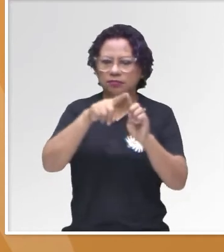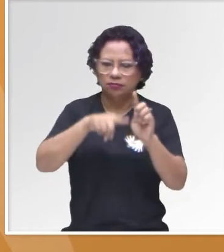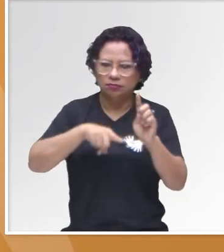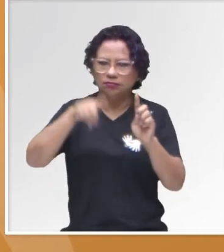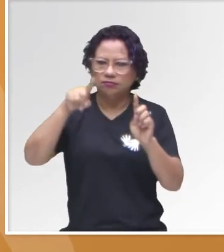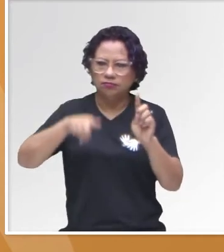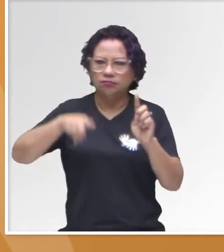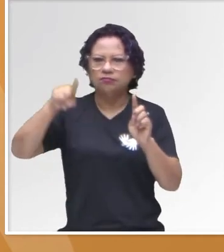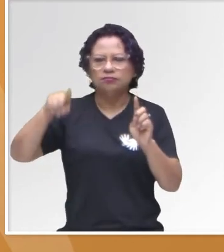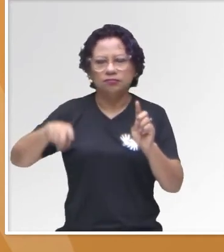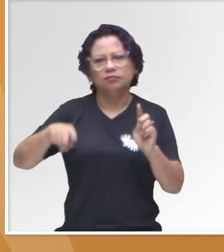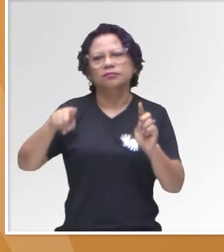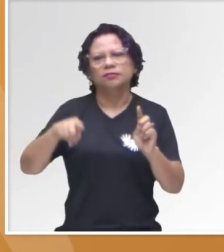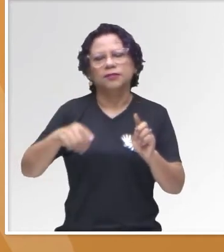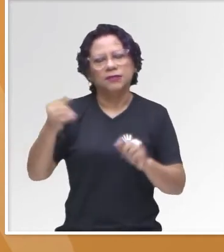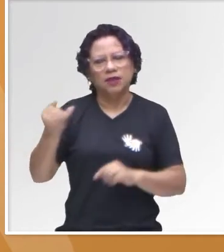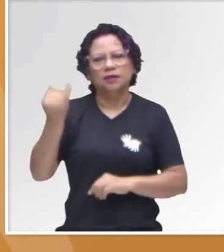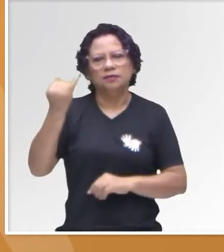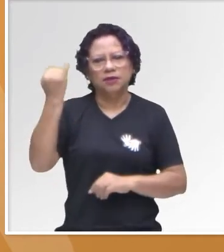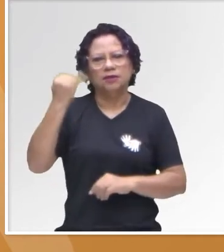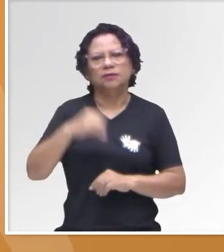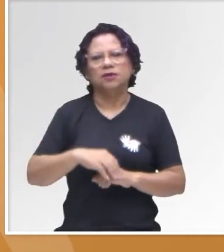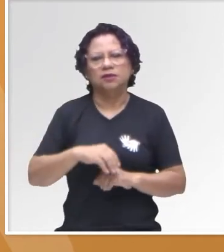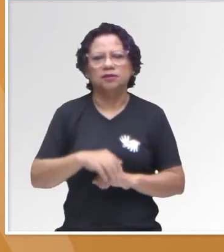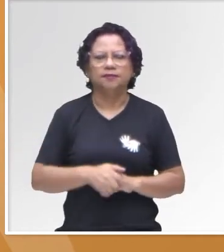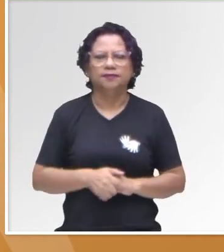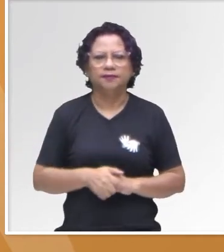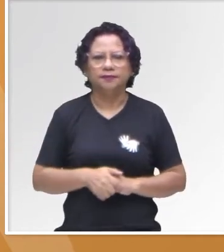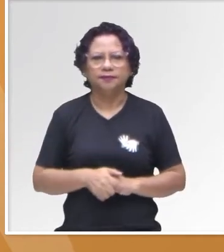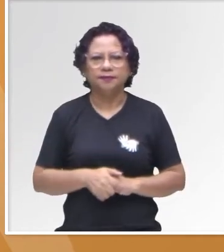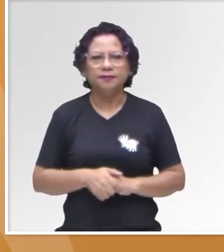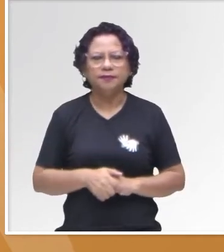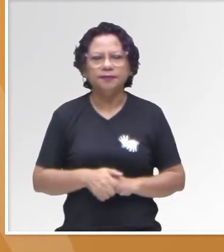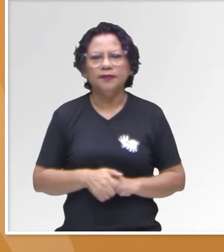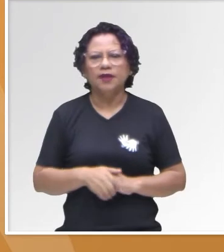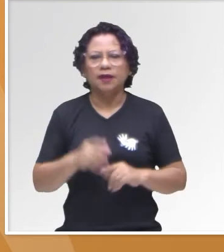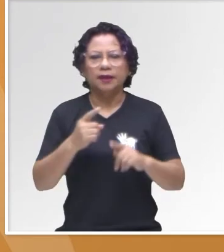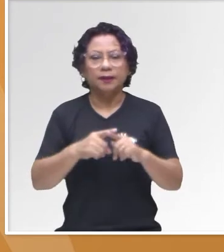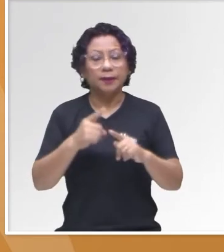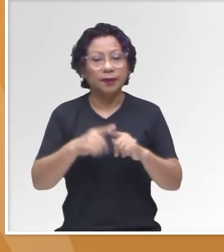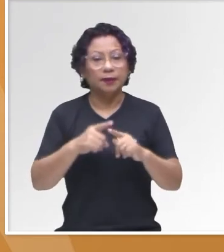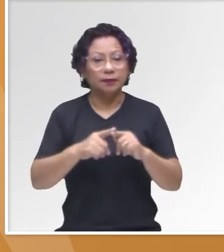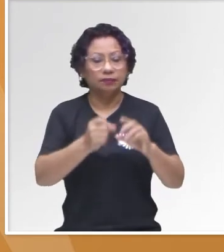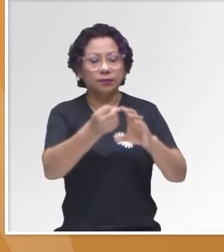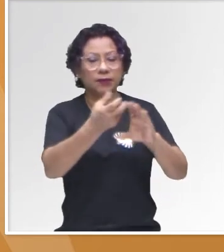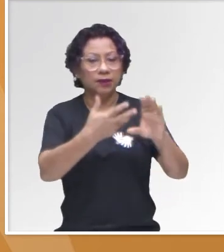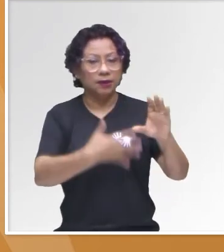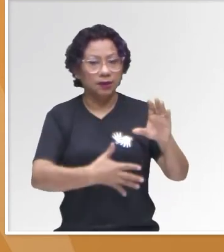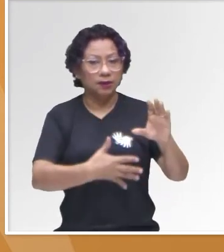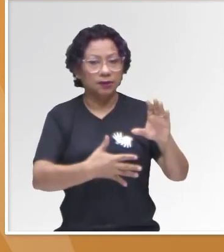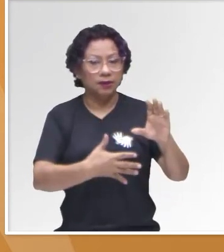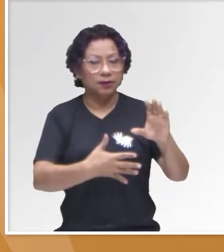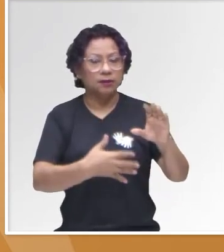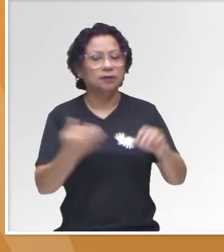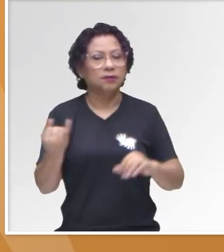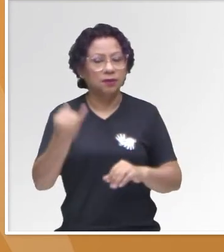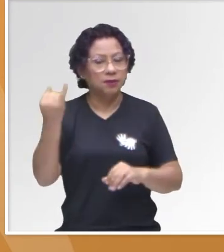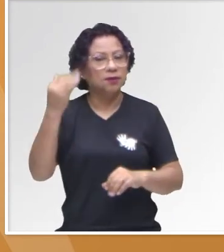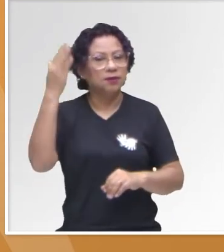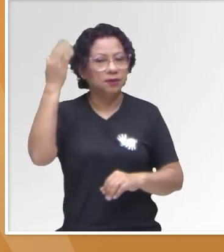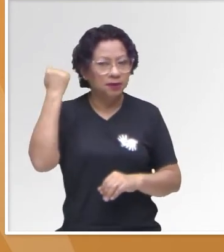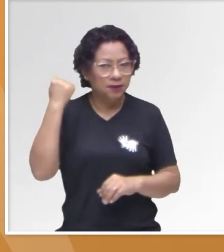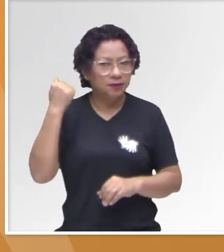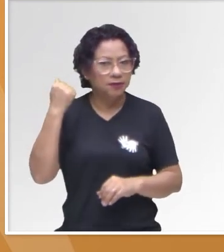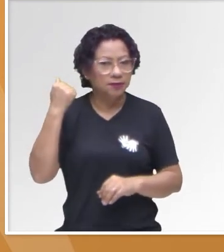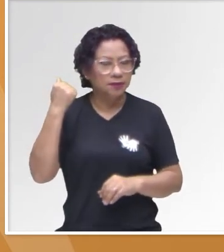ali com um pequeno grupo de pessoas, né? Que inclusive é característica também dos países emergentes, que é a